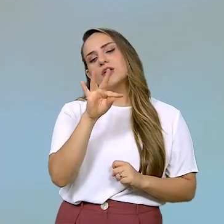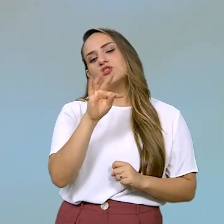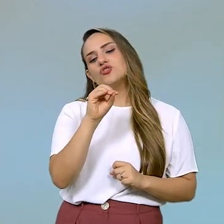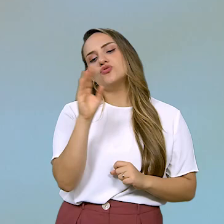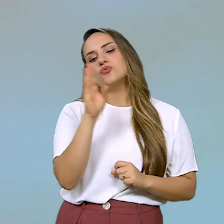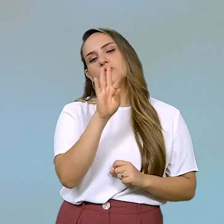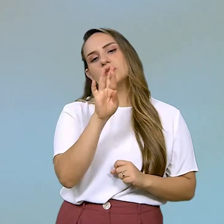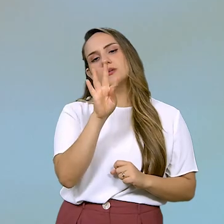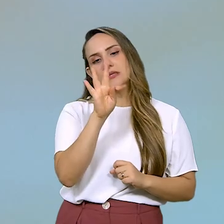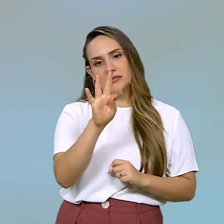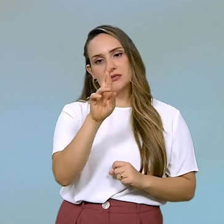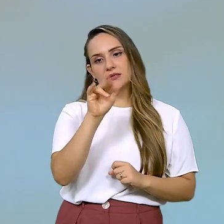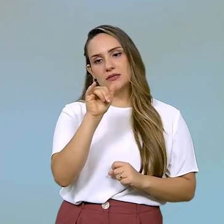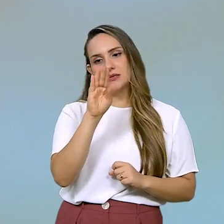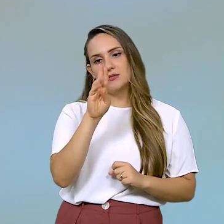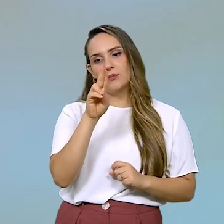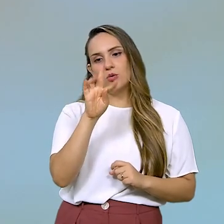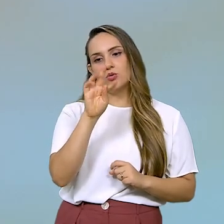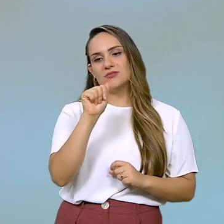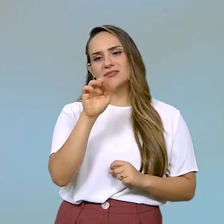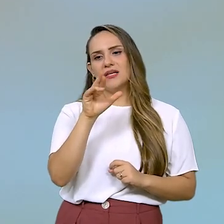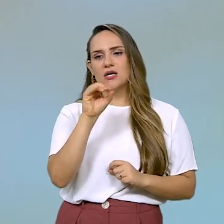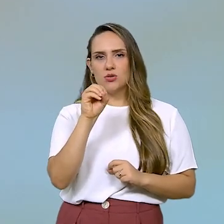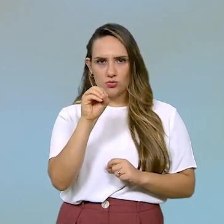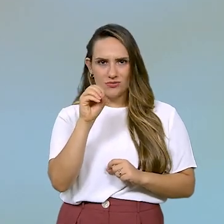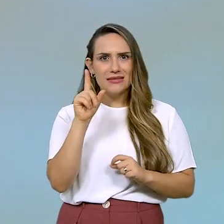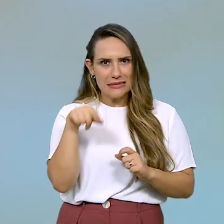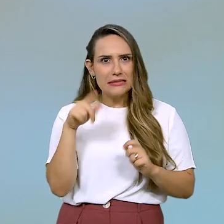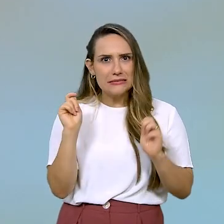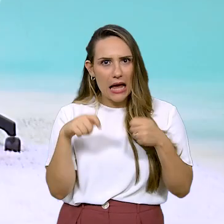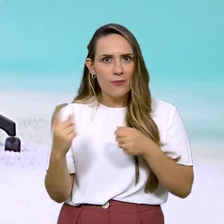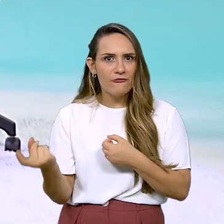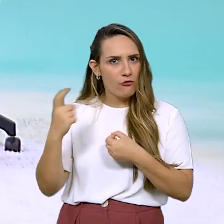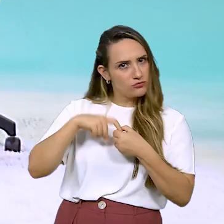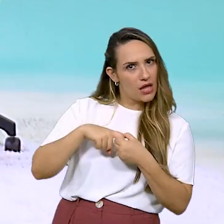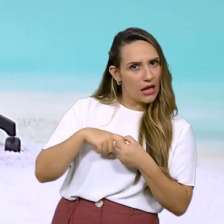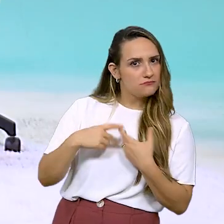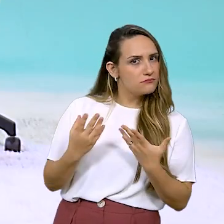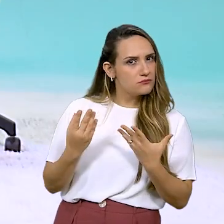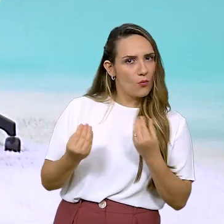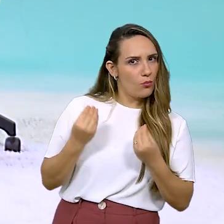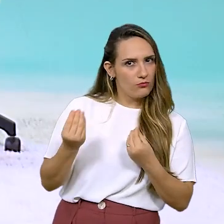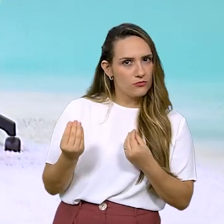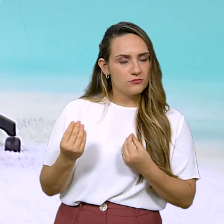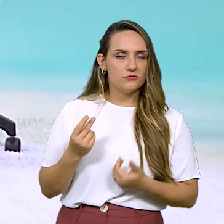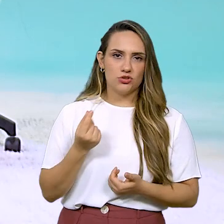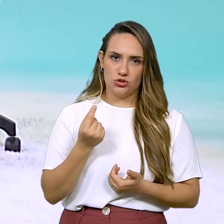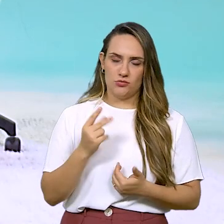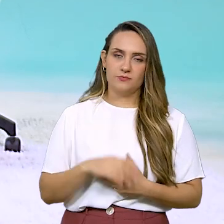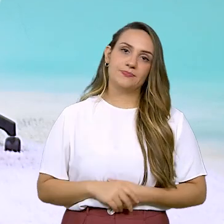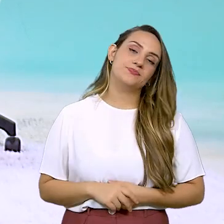créditos tributários e por que eles podem ser recuperados ou restituídos? Tranquilo, Paulo. Vamos lá, então.